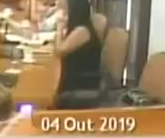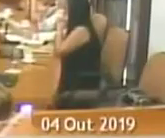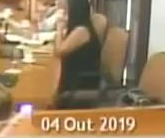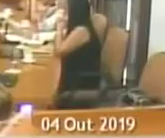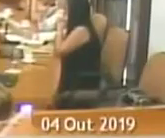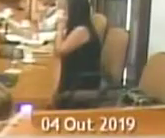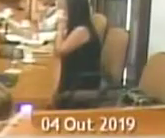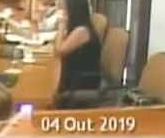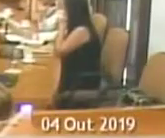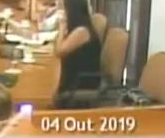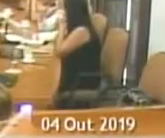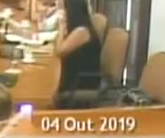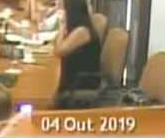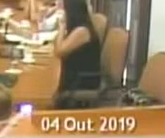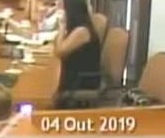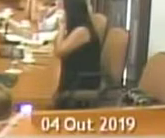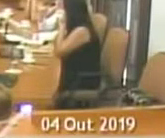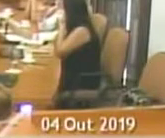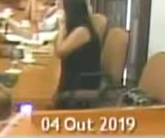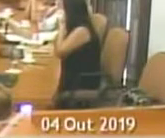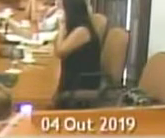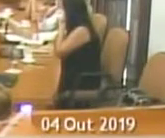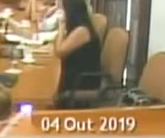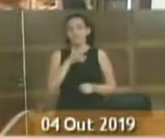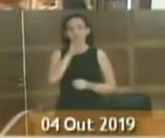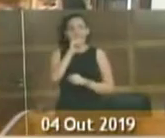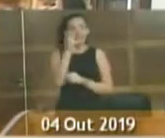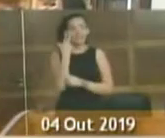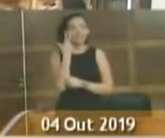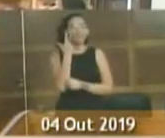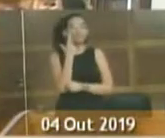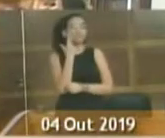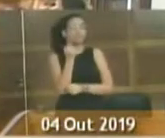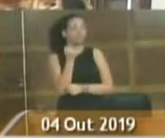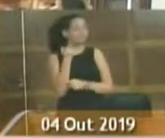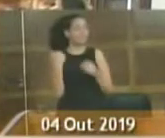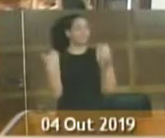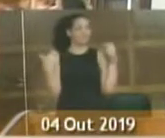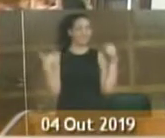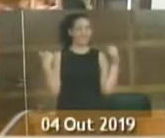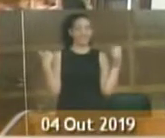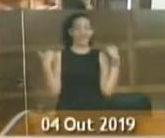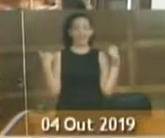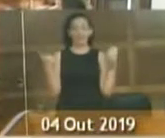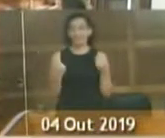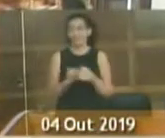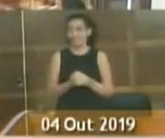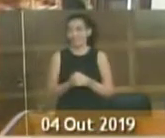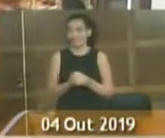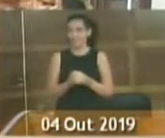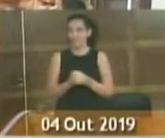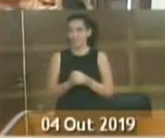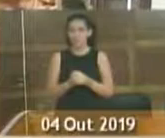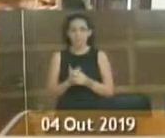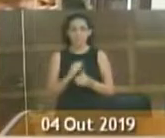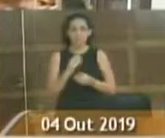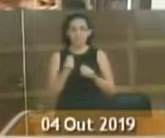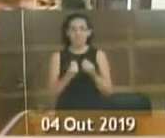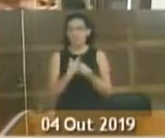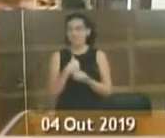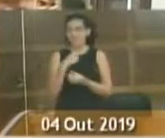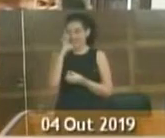Era para ser um dia normal, mas um dia de passeio. Ah, como eu lembro dos